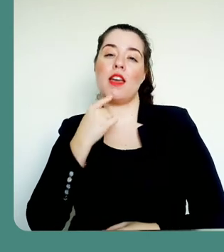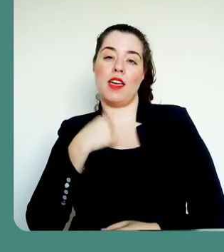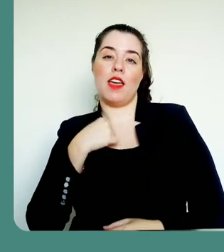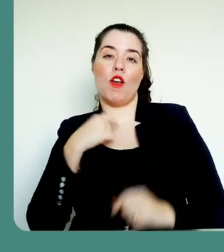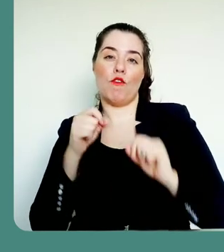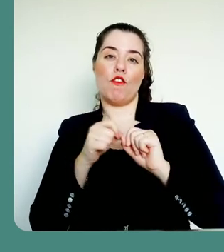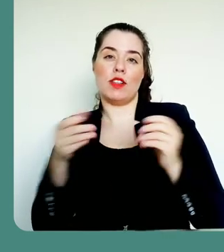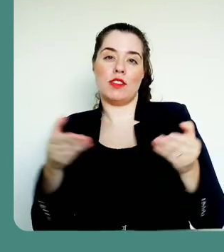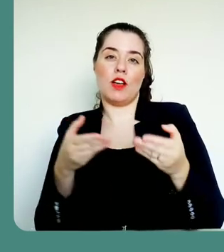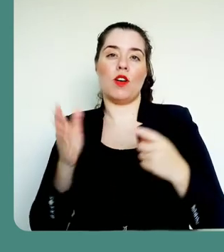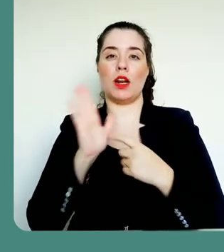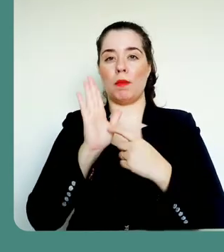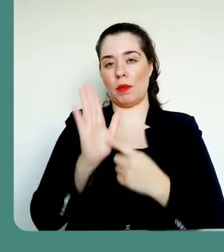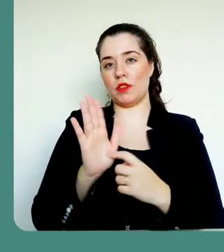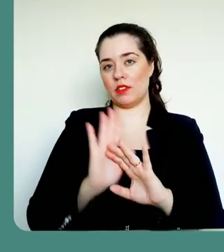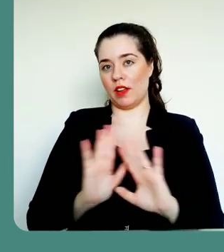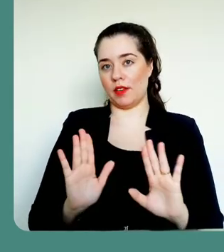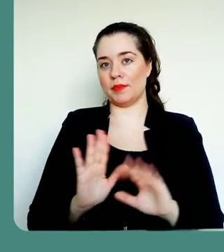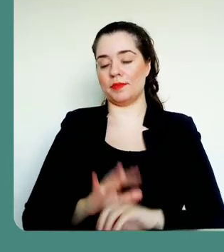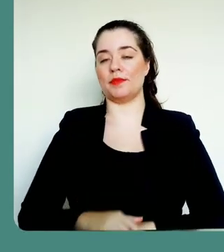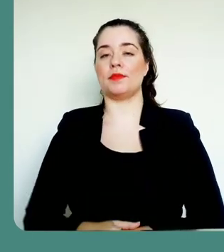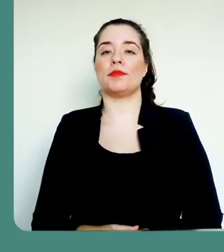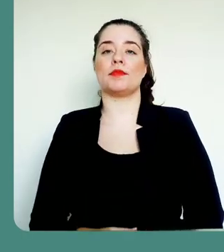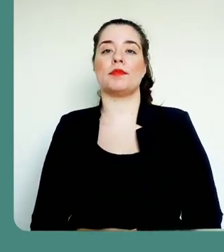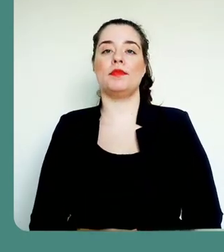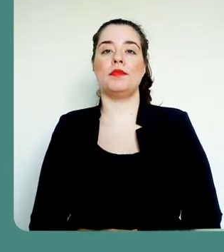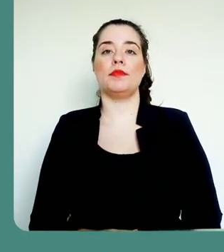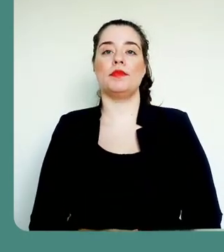aqui uma atividade rapidamente para demonstração.